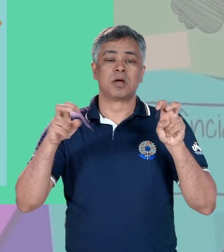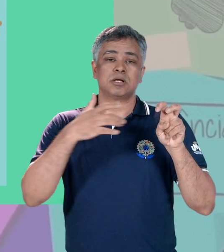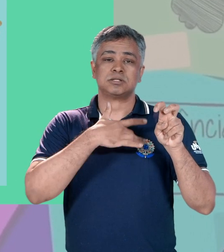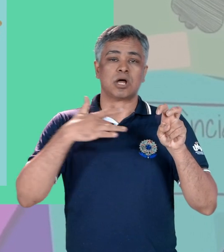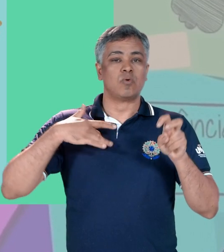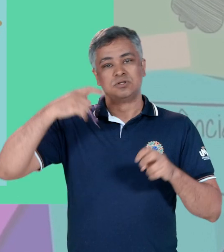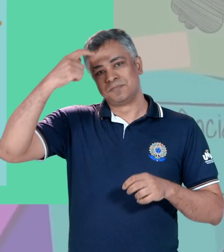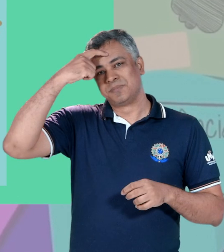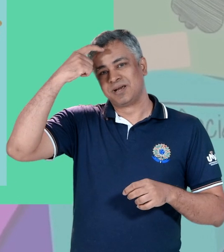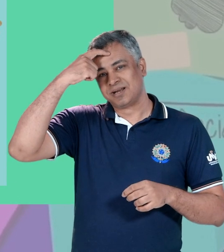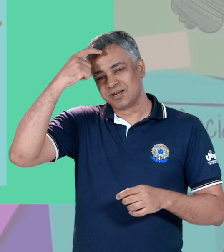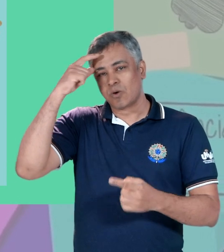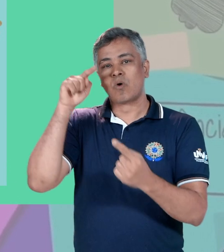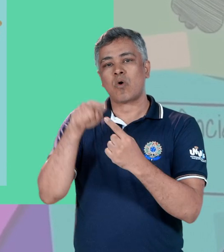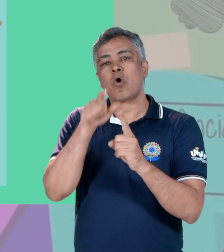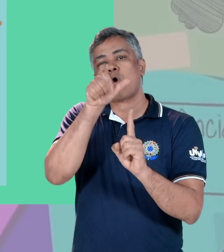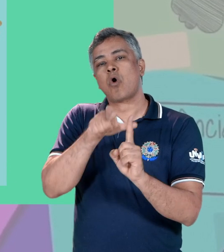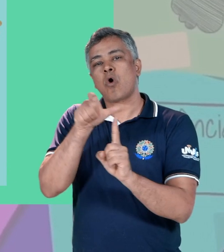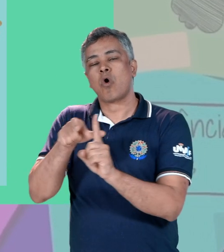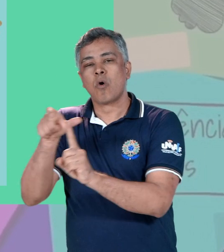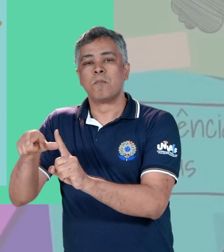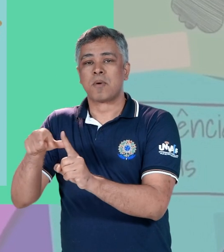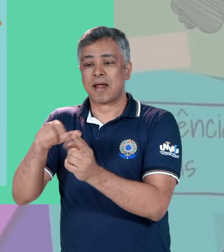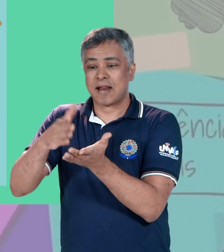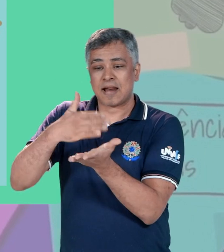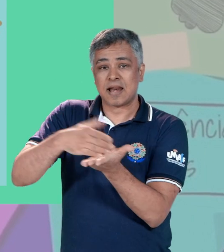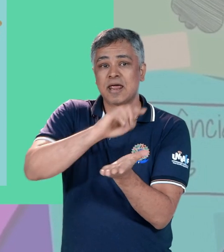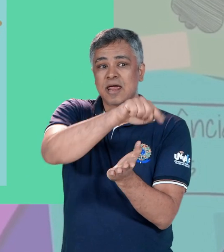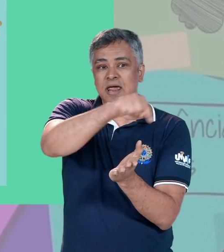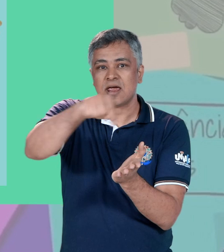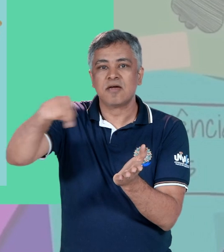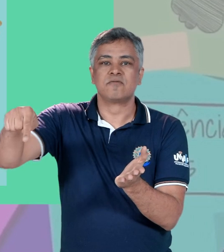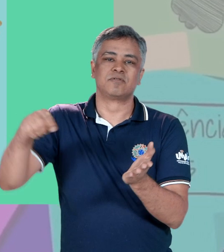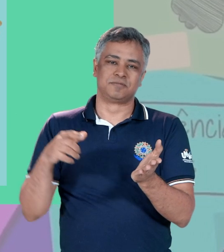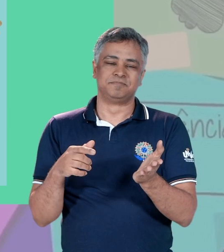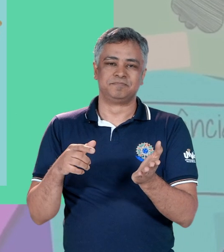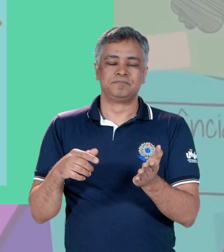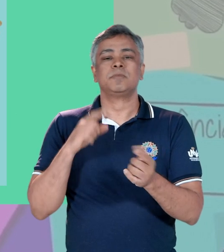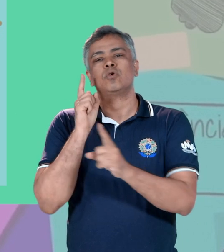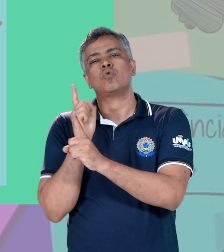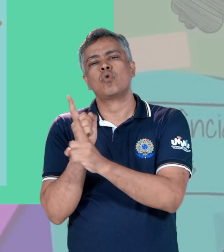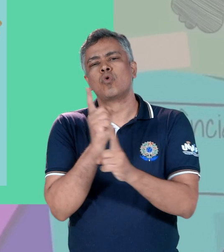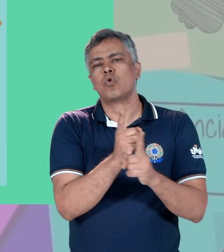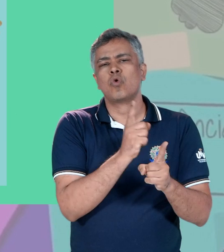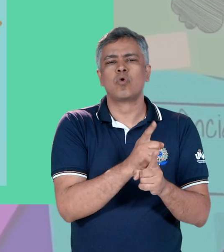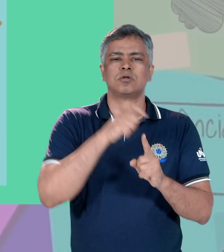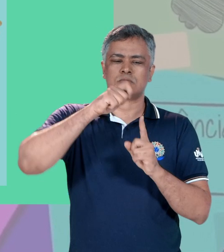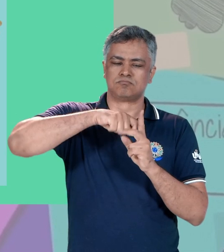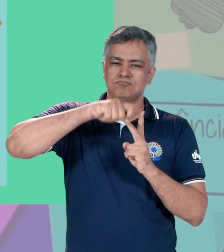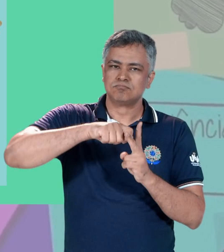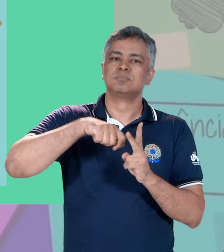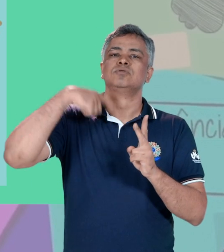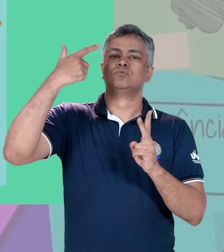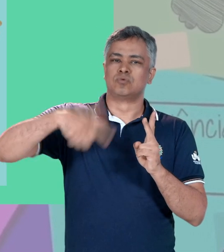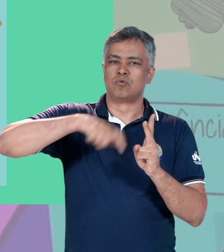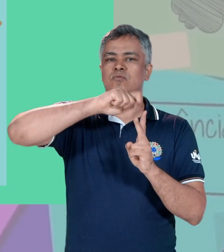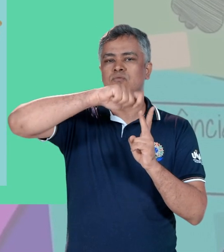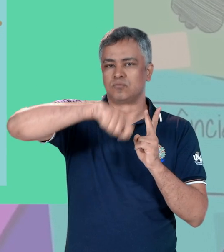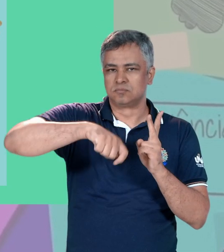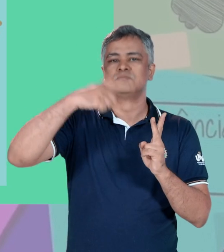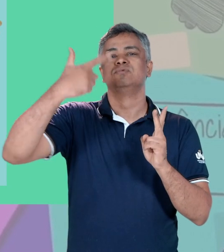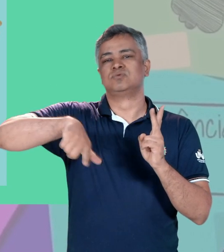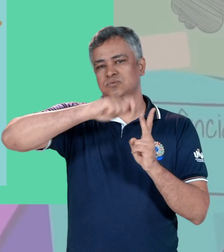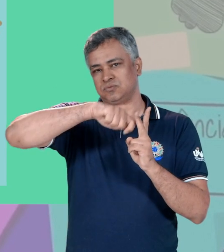partir de personagens de obras literárias. Os encontros devem acontecer a cada 2 meses, de modo presencial ou pela